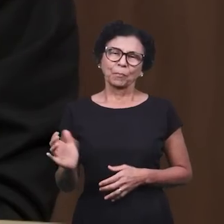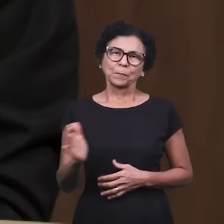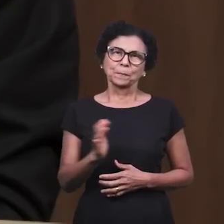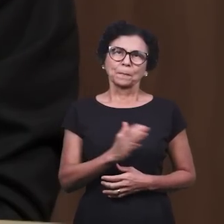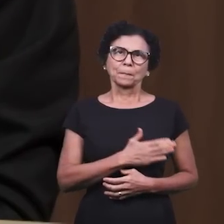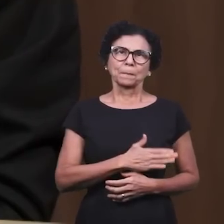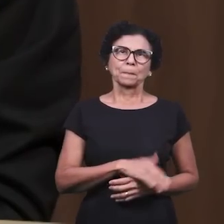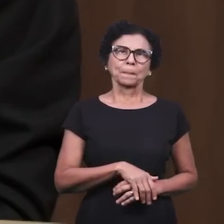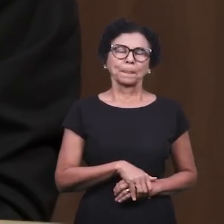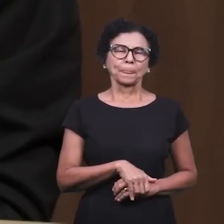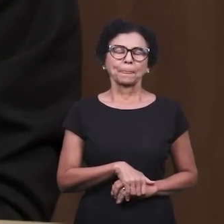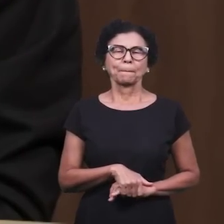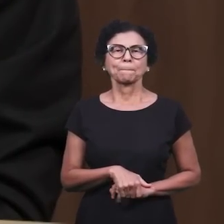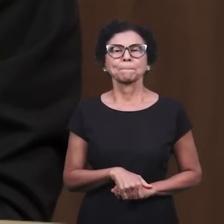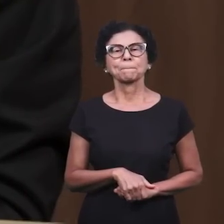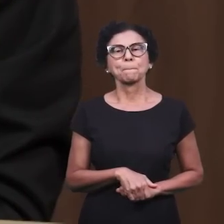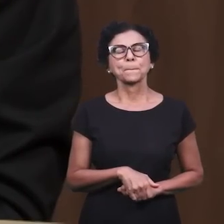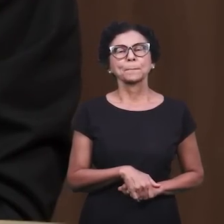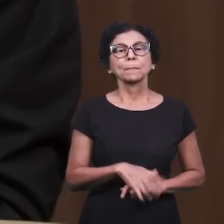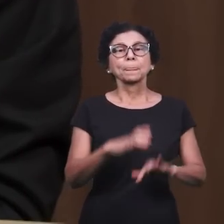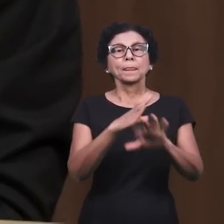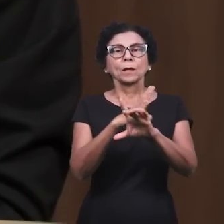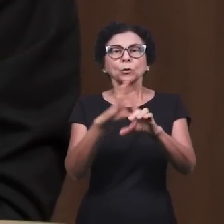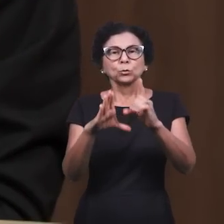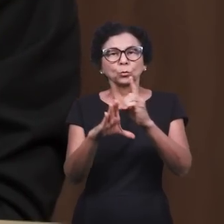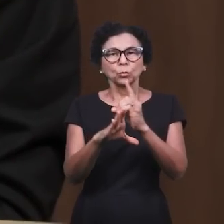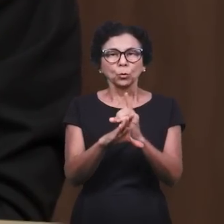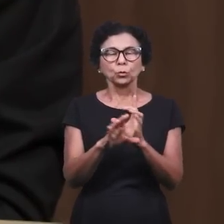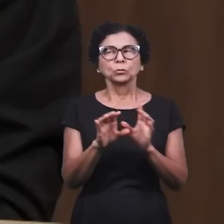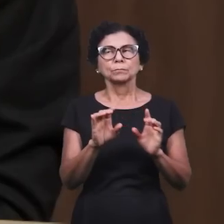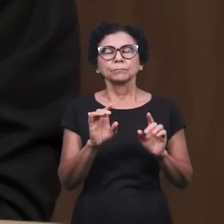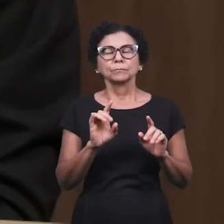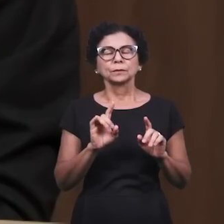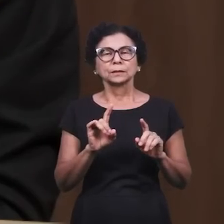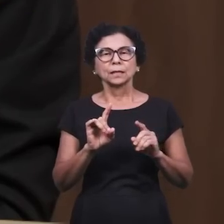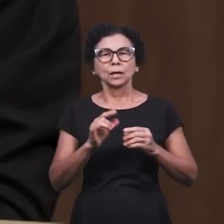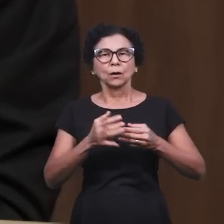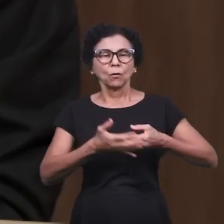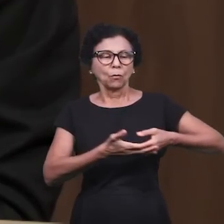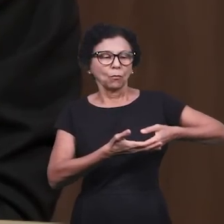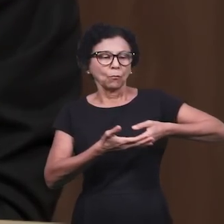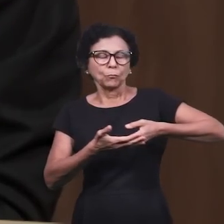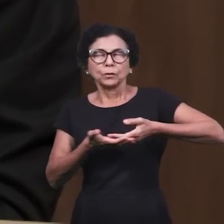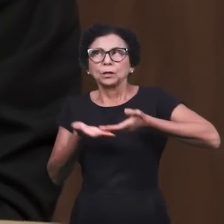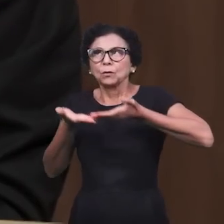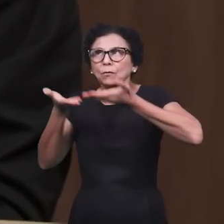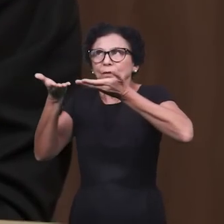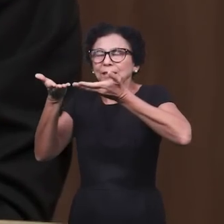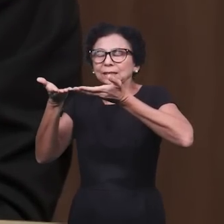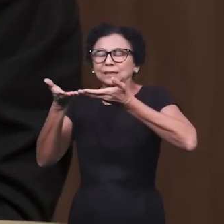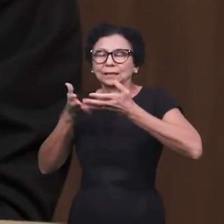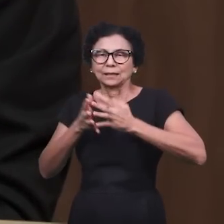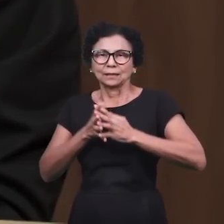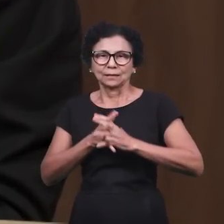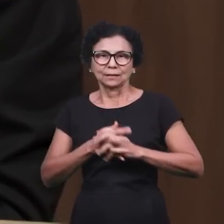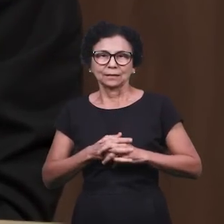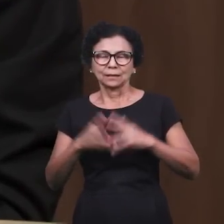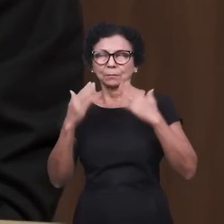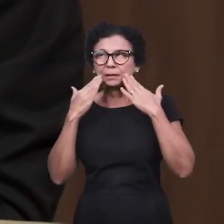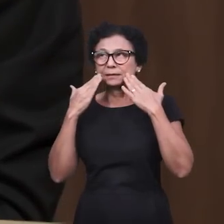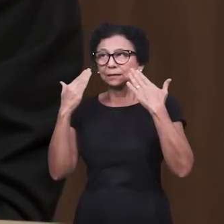dos maiores presentes que o pai dá a um filho é amar a mãe deles. Eles